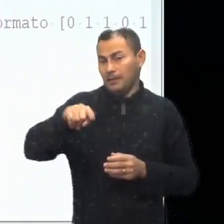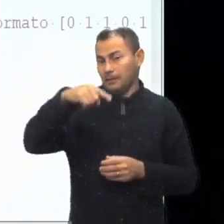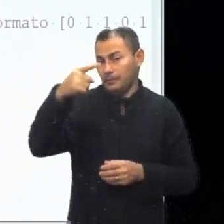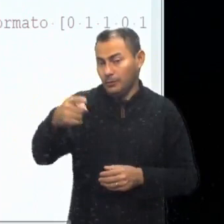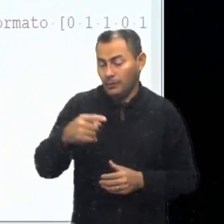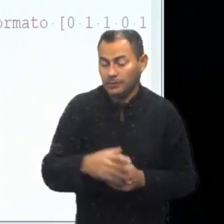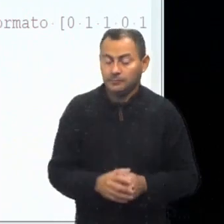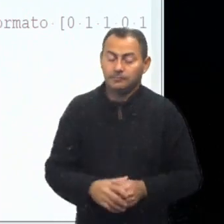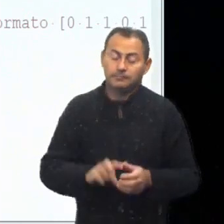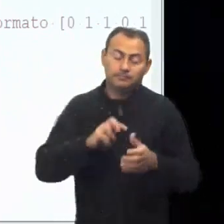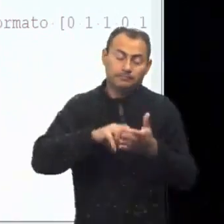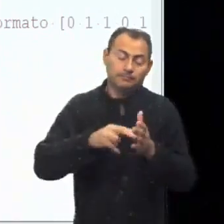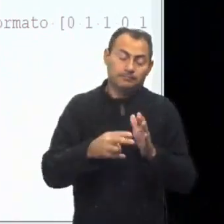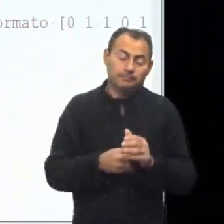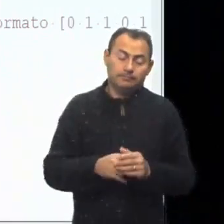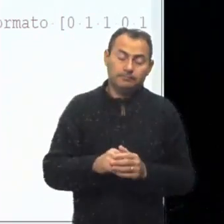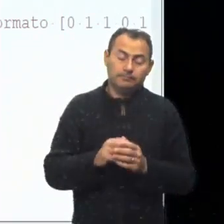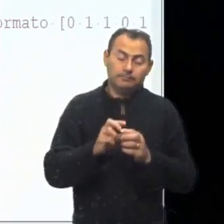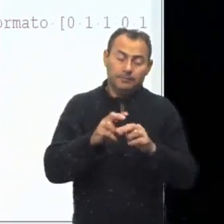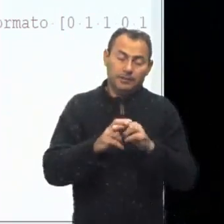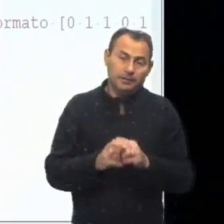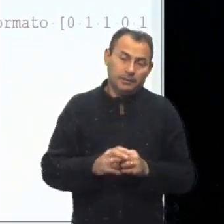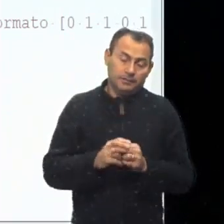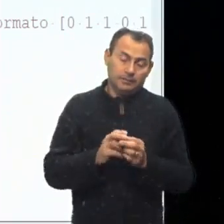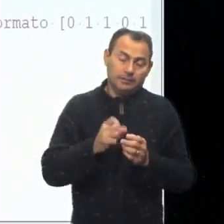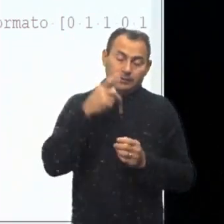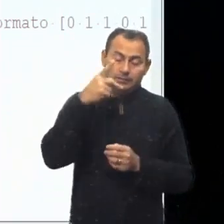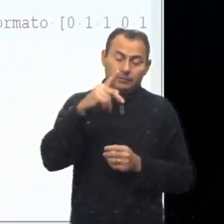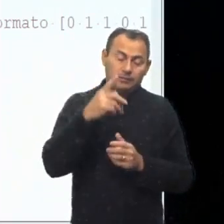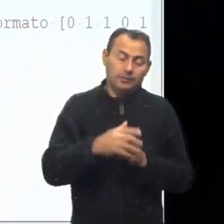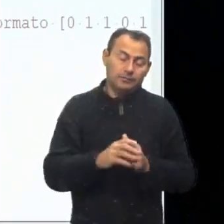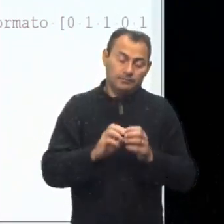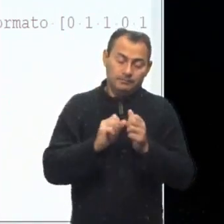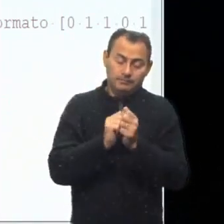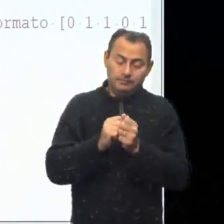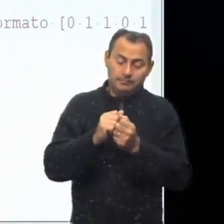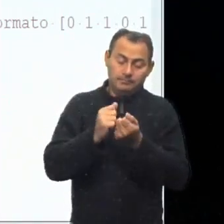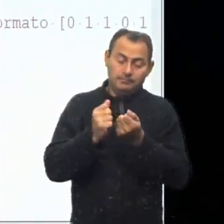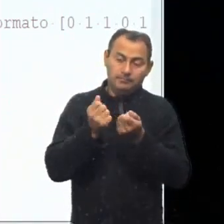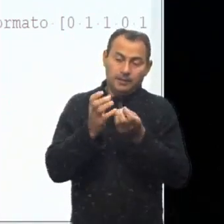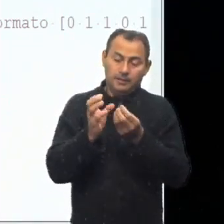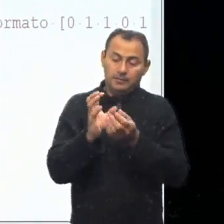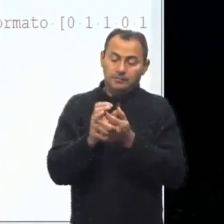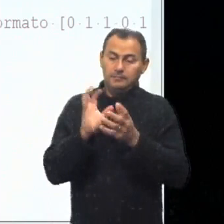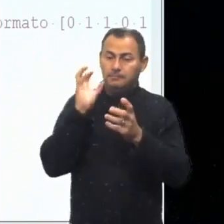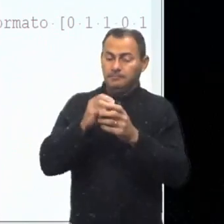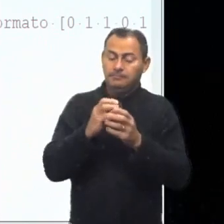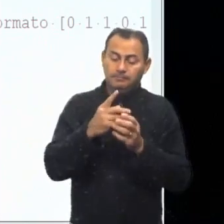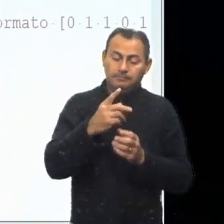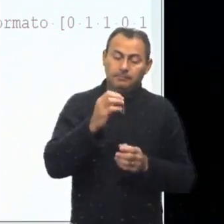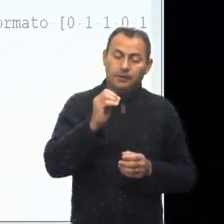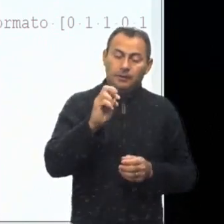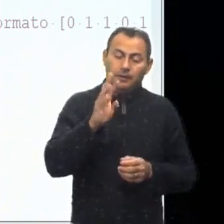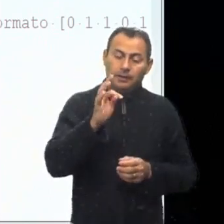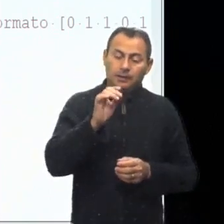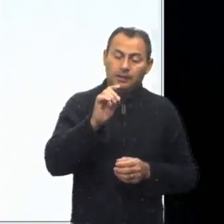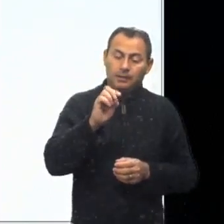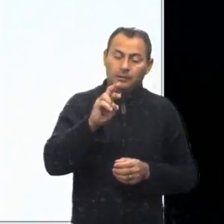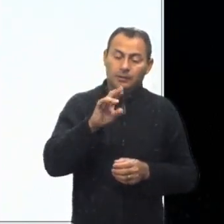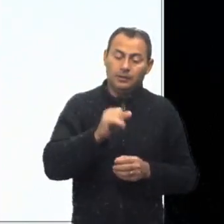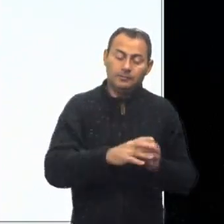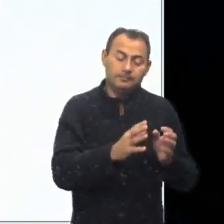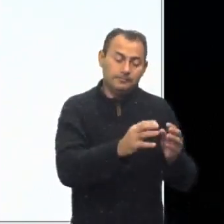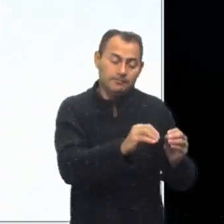Depois vem a definição da sua portadora. Aqui uma senoide. Então, uma